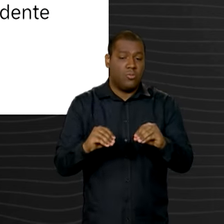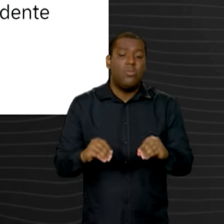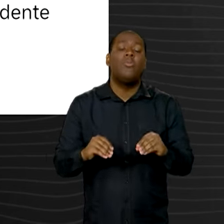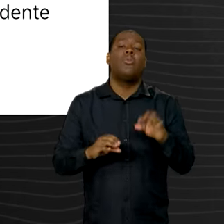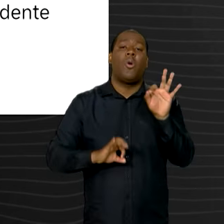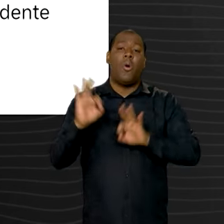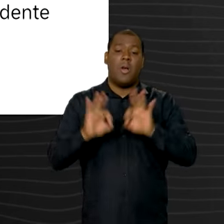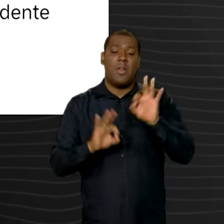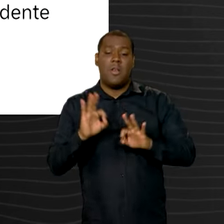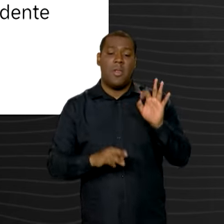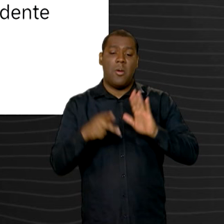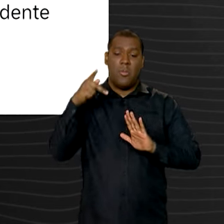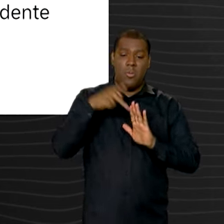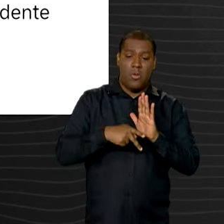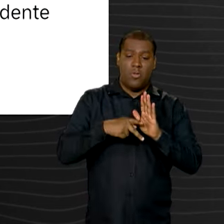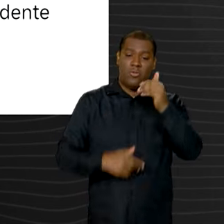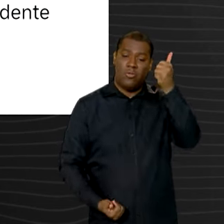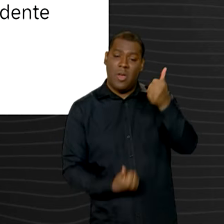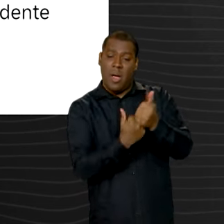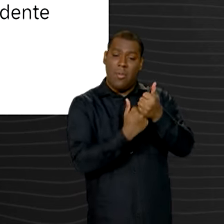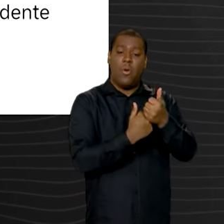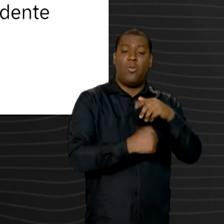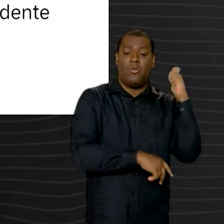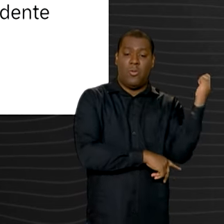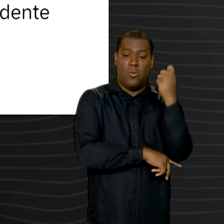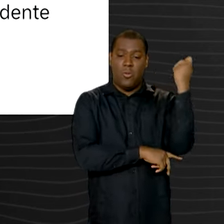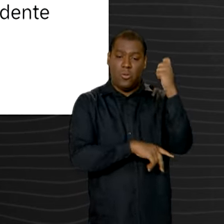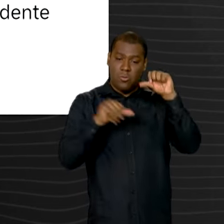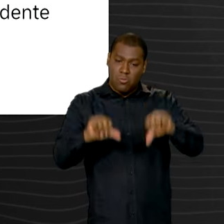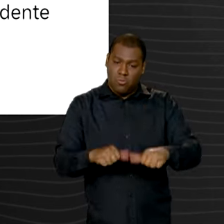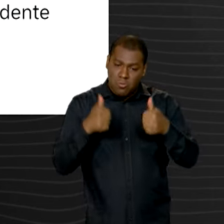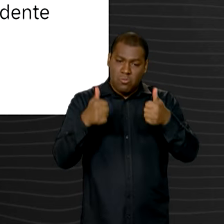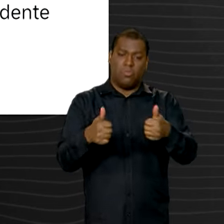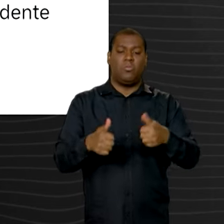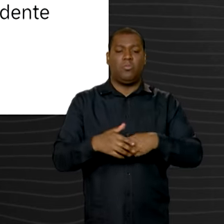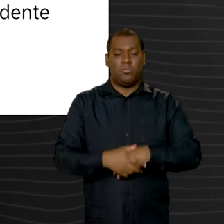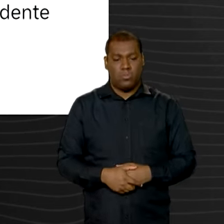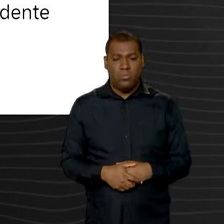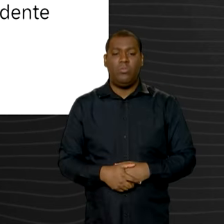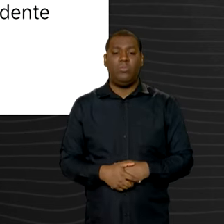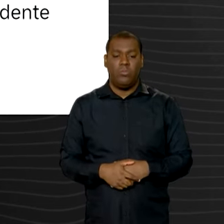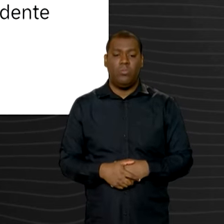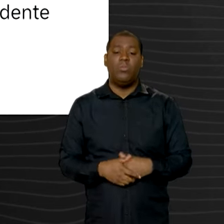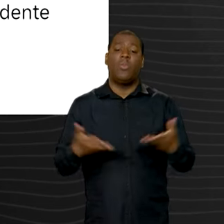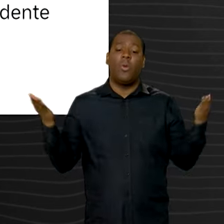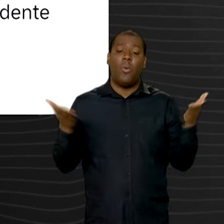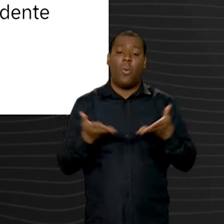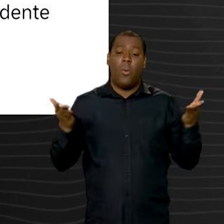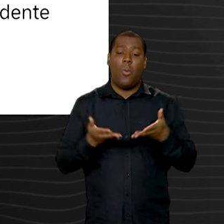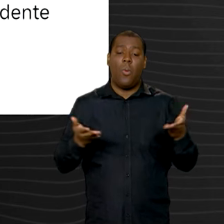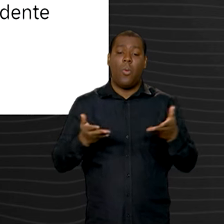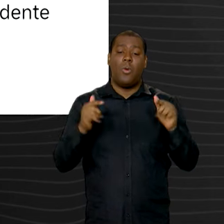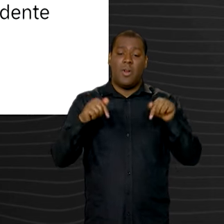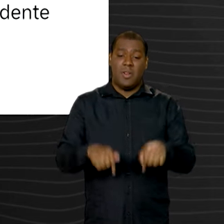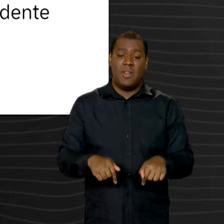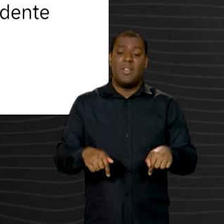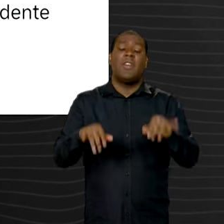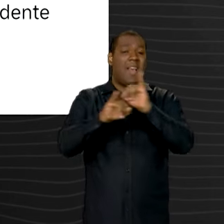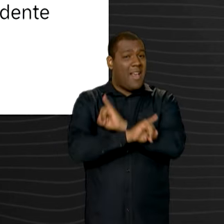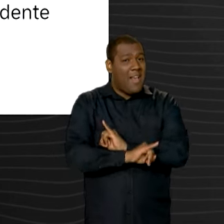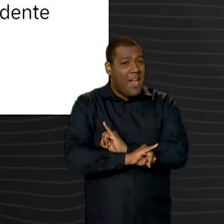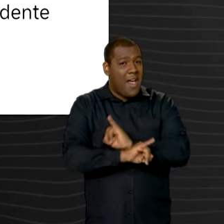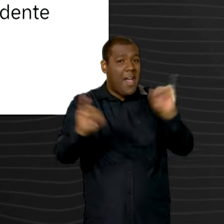apoio à reconstrução do Rio Grande do Sul seja continuado. Pimenta destacou que ainda hoje serão anunciadas